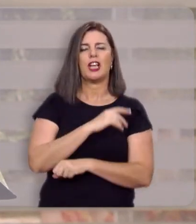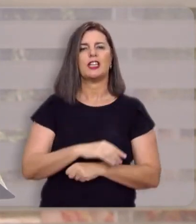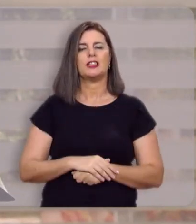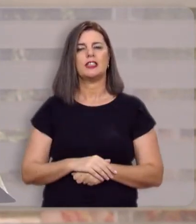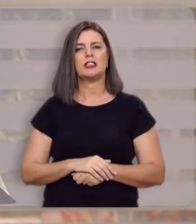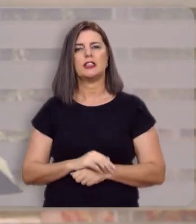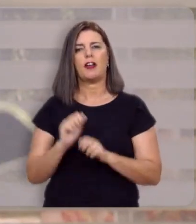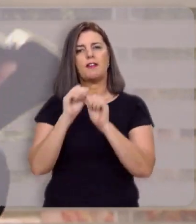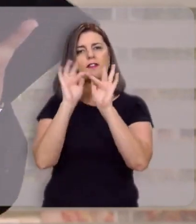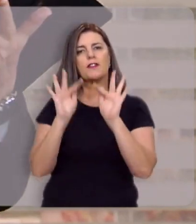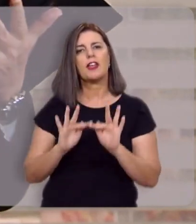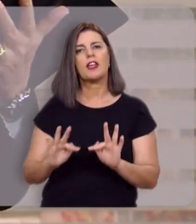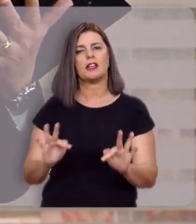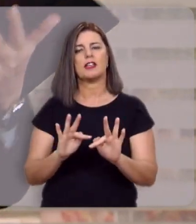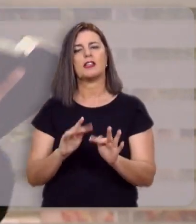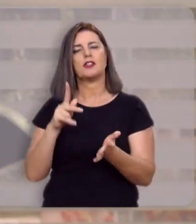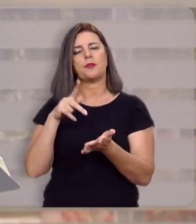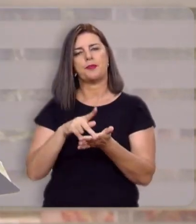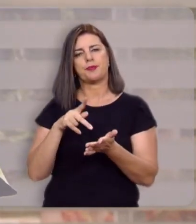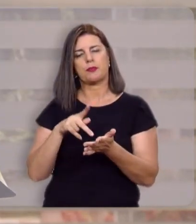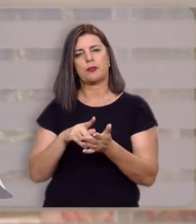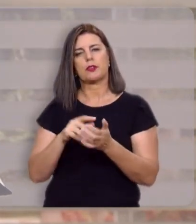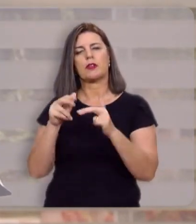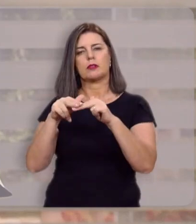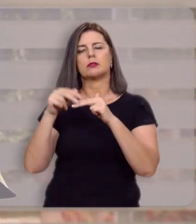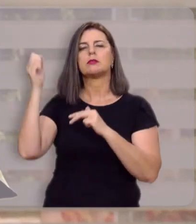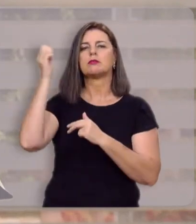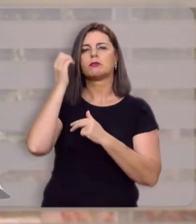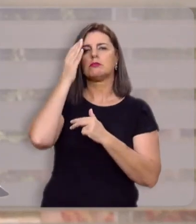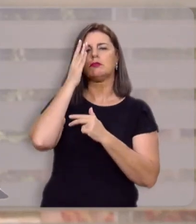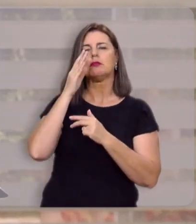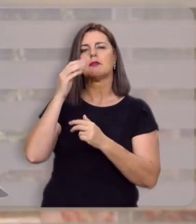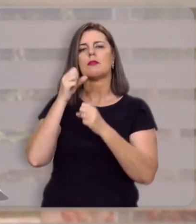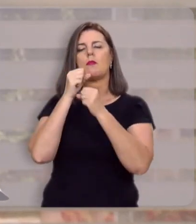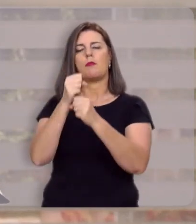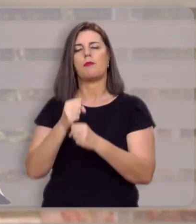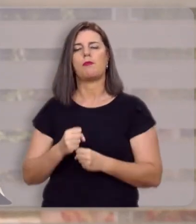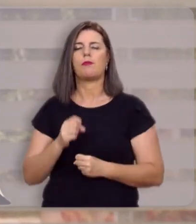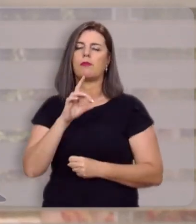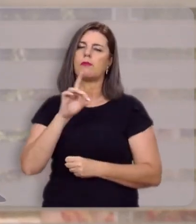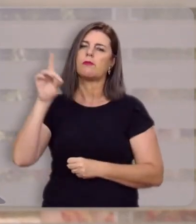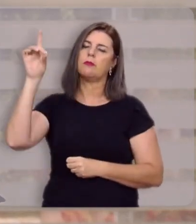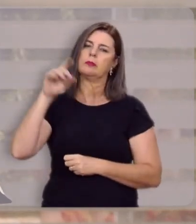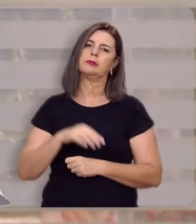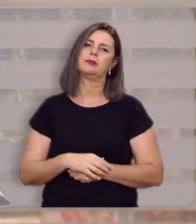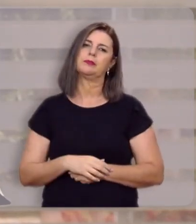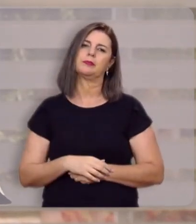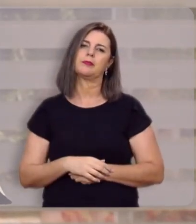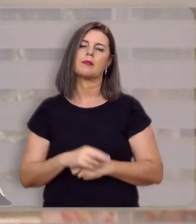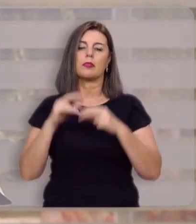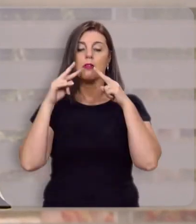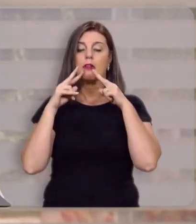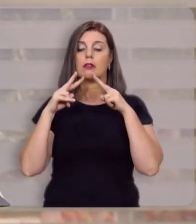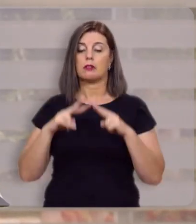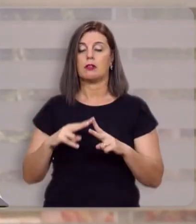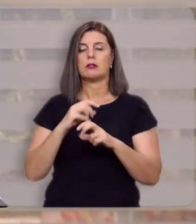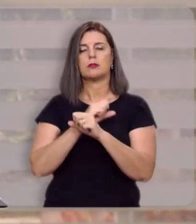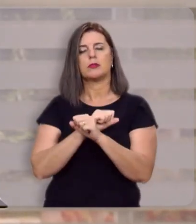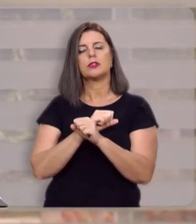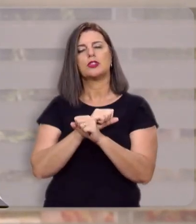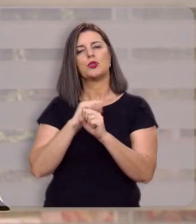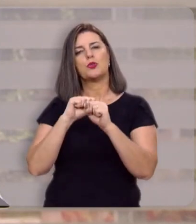plena, uma vida feliz e abundante pela graça poderosa de Deus. Este é o